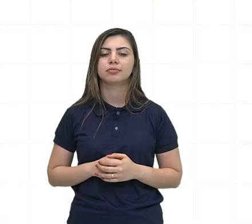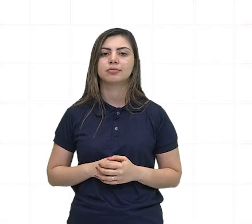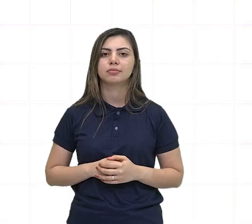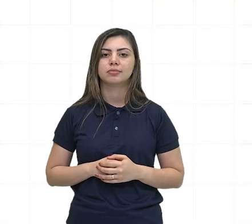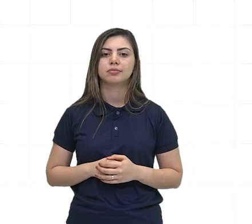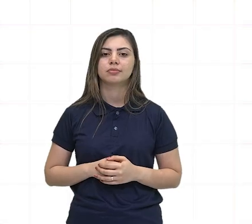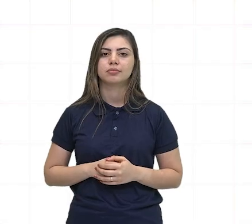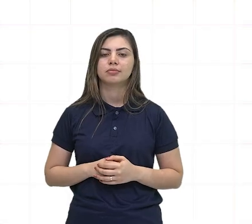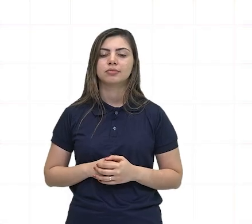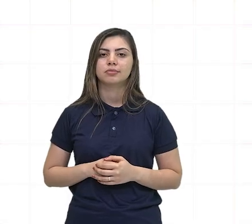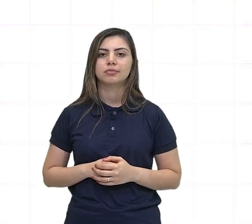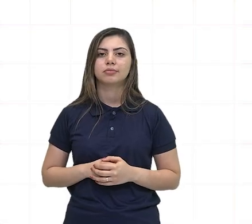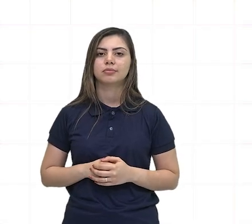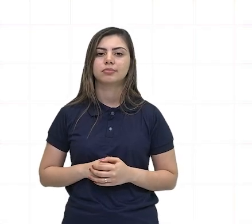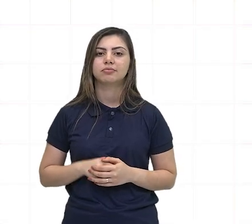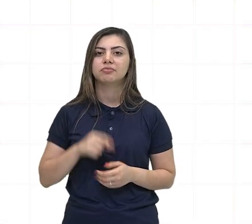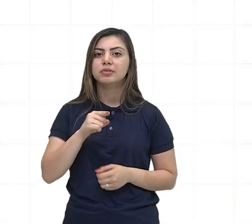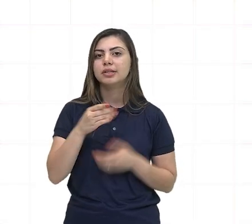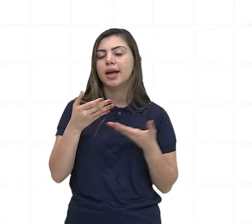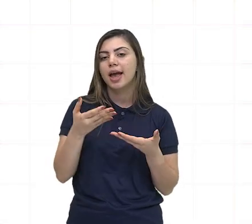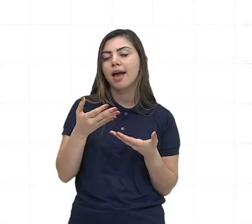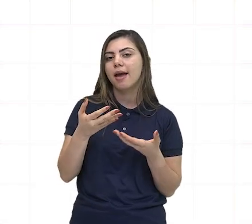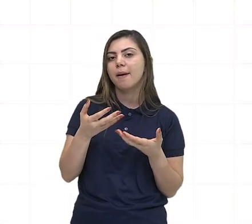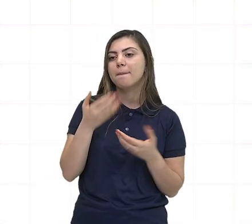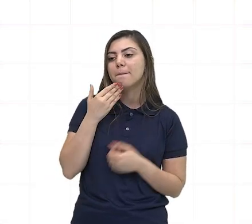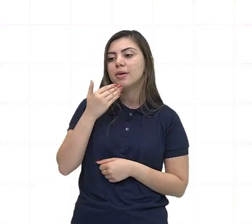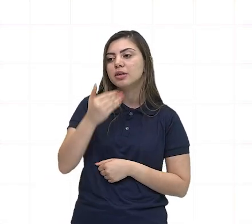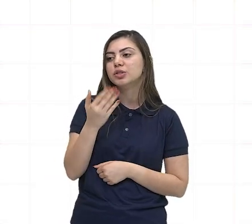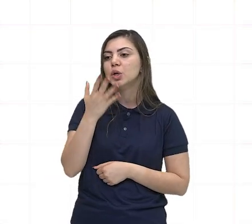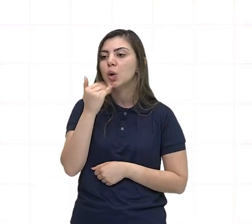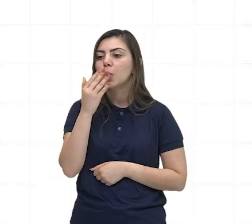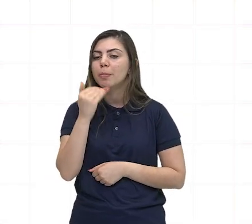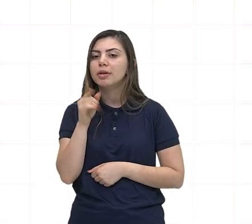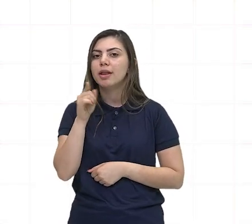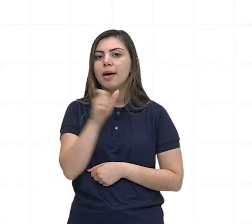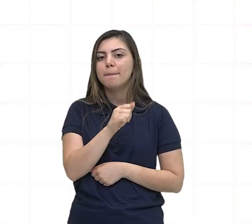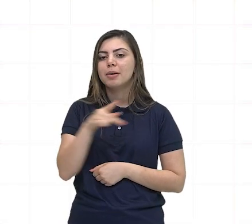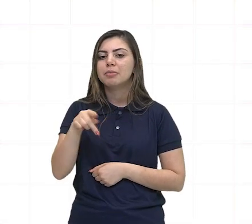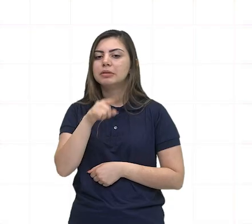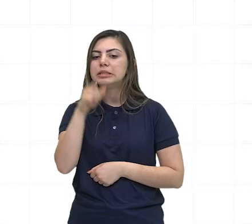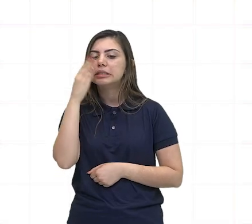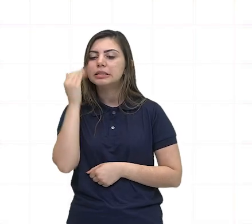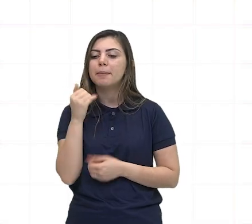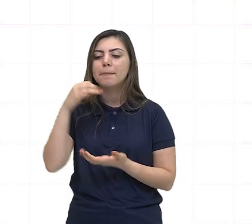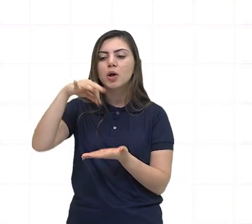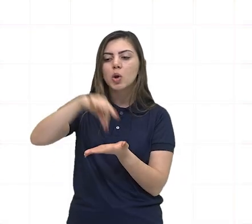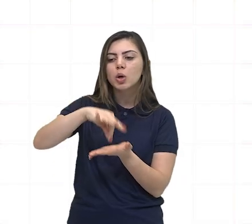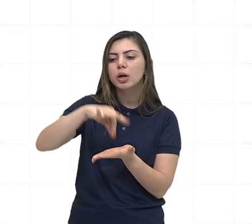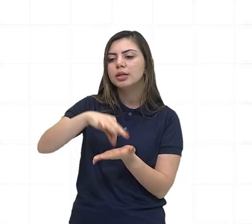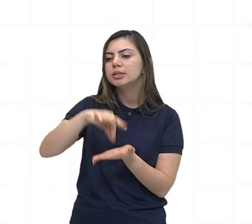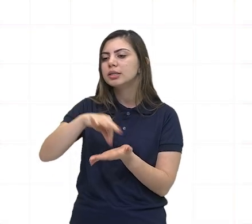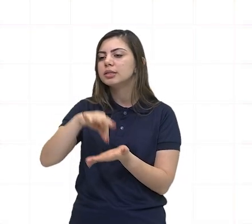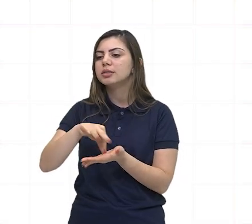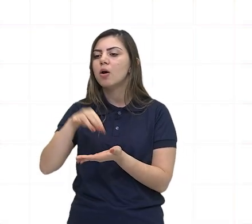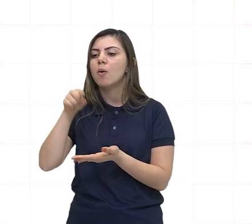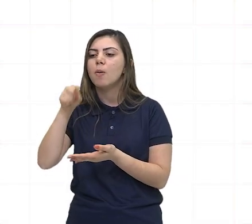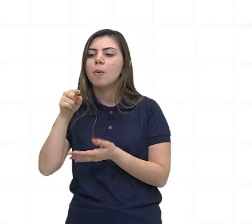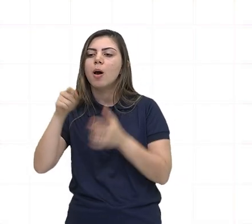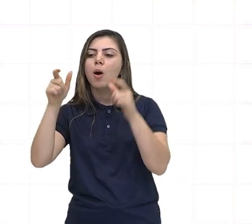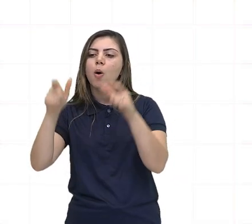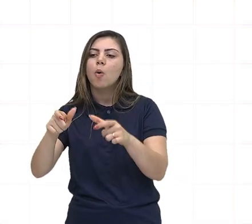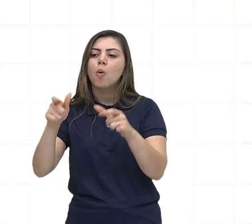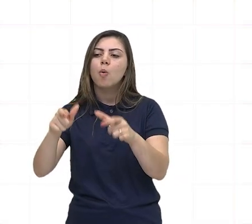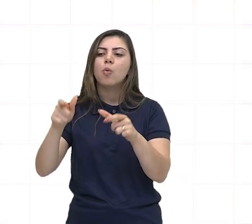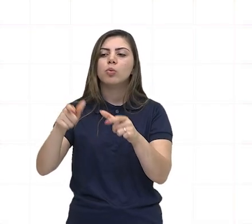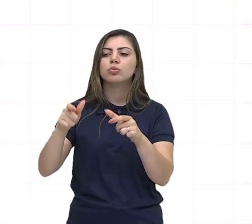você vai pedir ali, por exemplo, uma comida por meio de um aplicativo e aí você quer saber a localização do